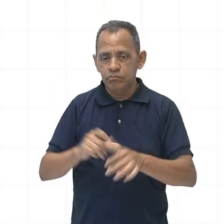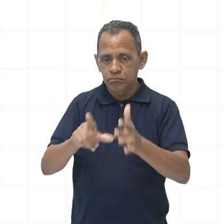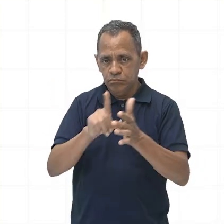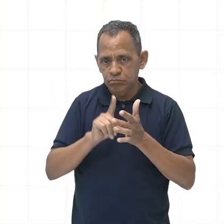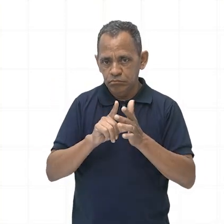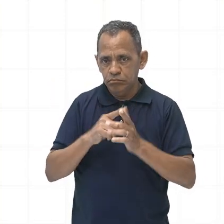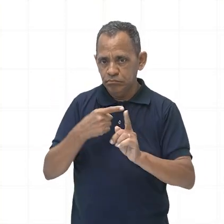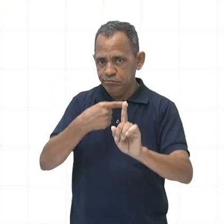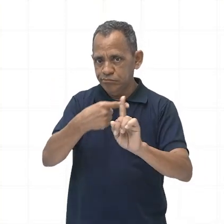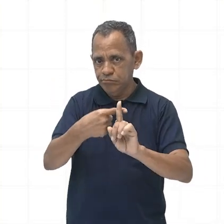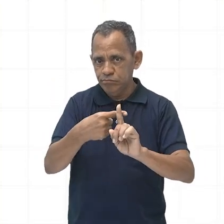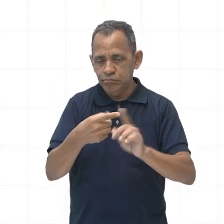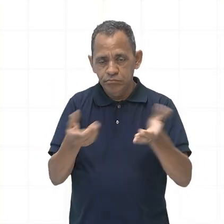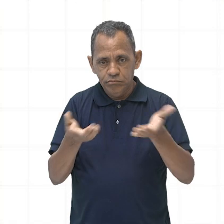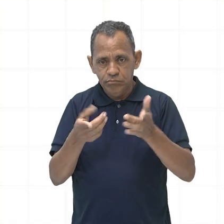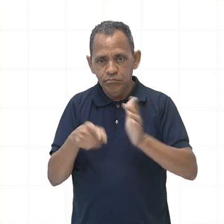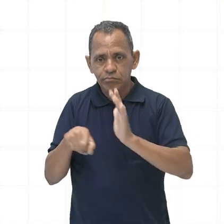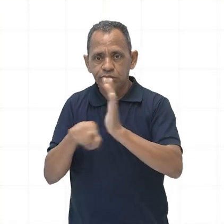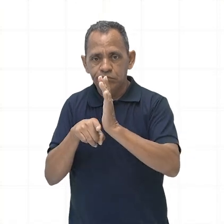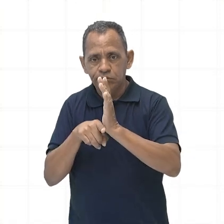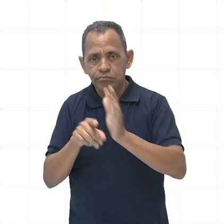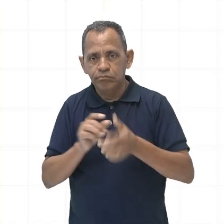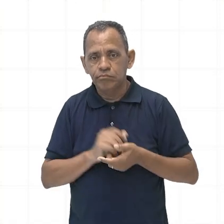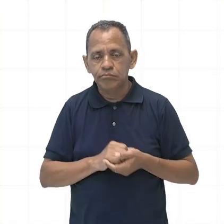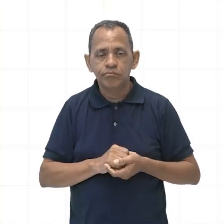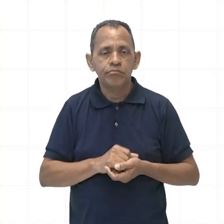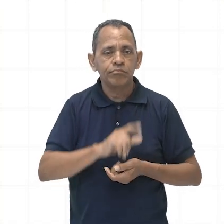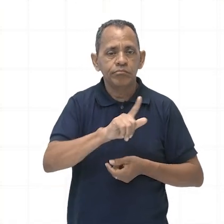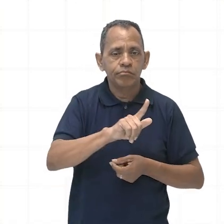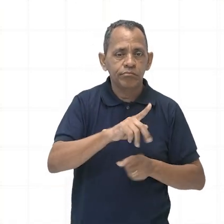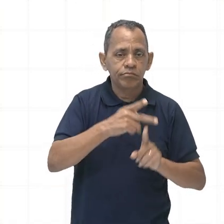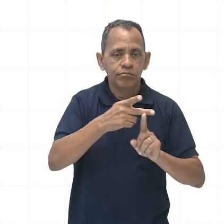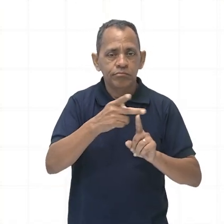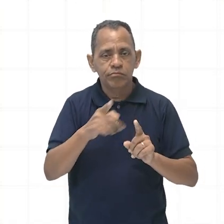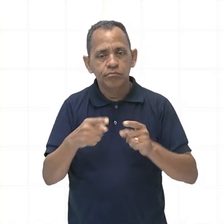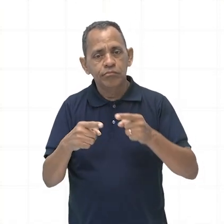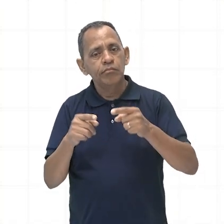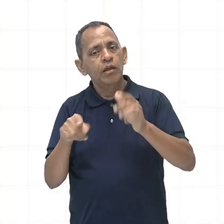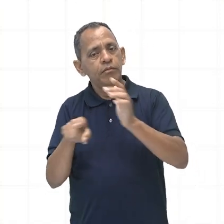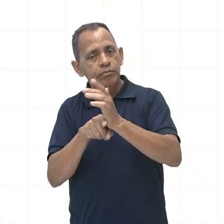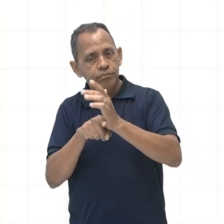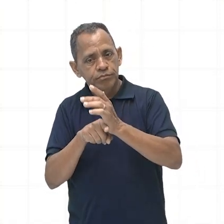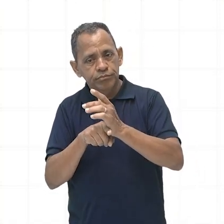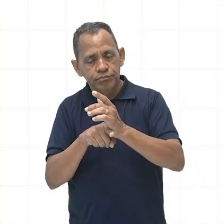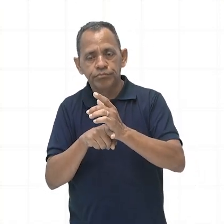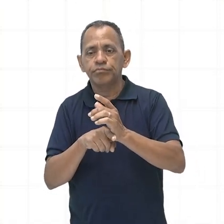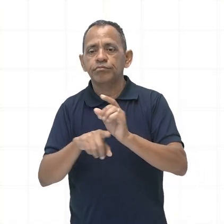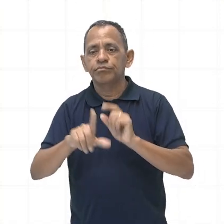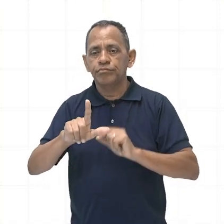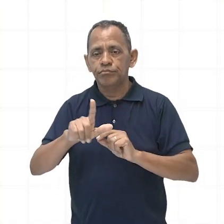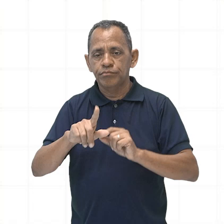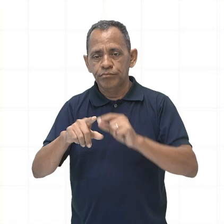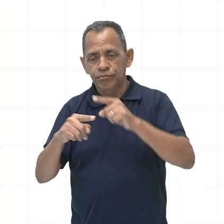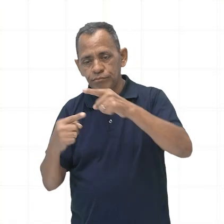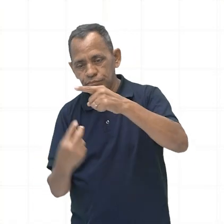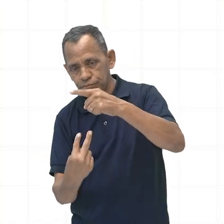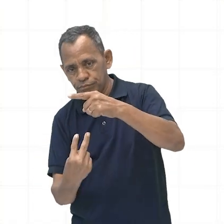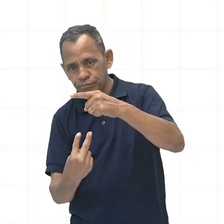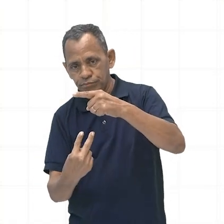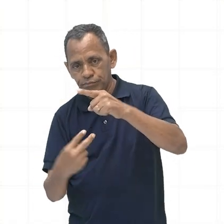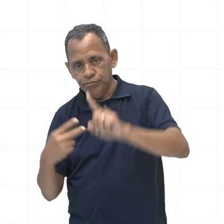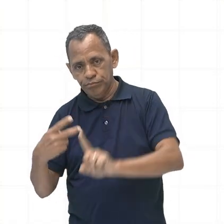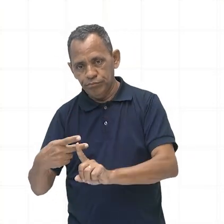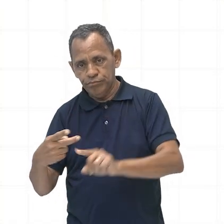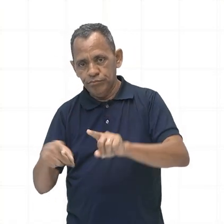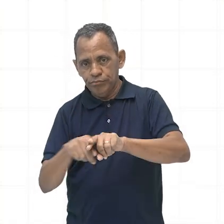aqui ele, ó. Vai ficar L ao quadrado menos L sobre 2 ao quadrado igual a H ao quadrado. Agora eu tenho o H